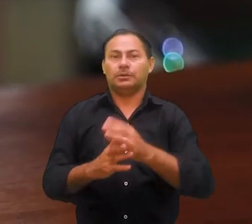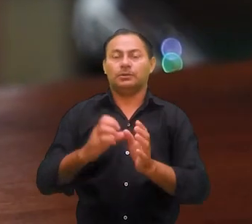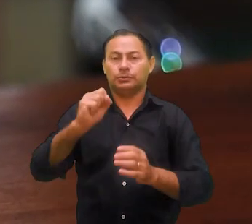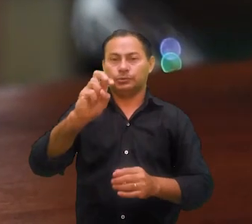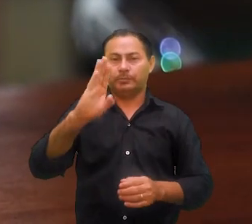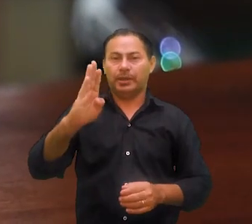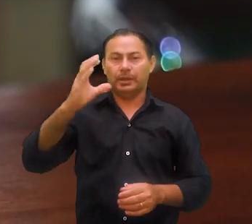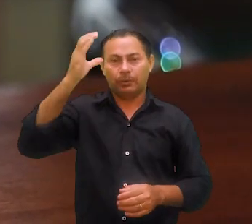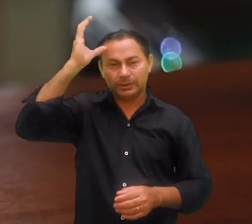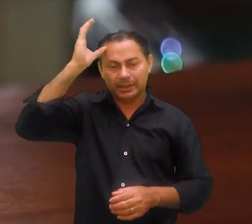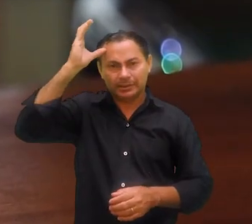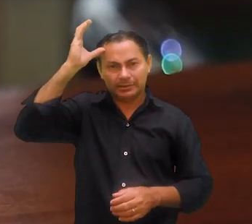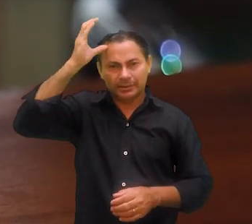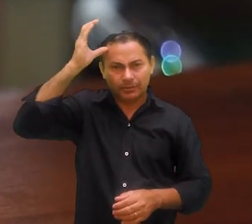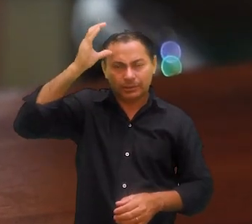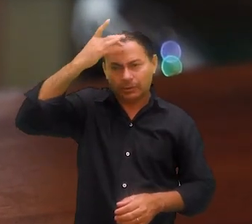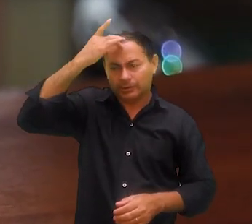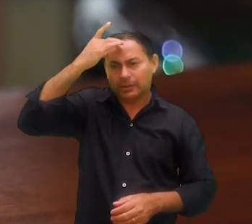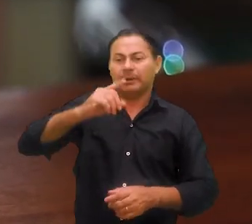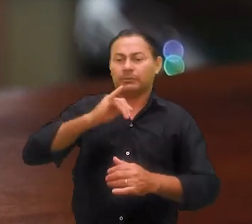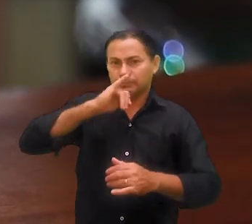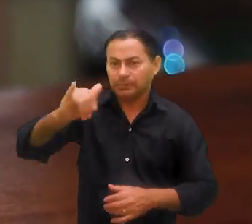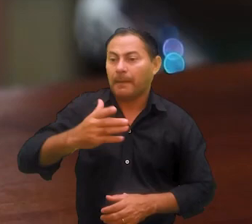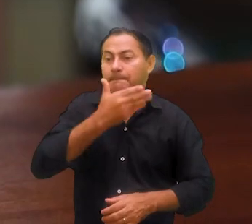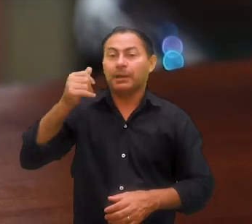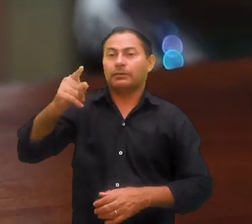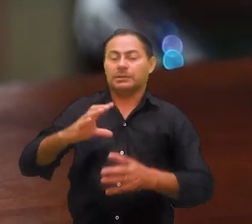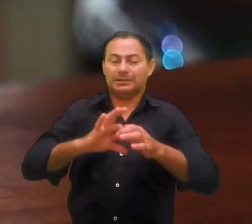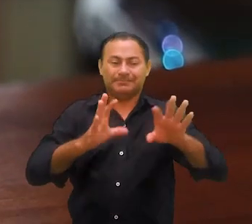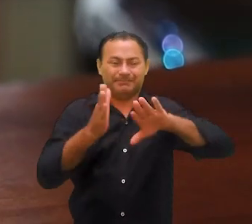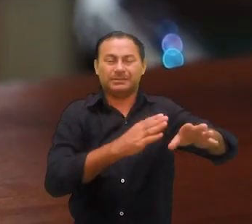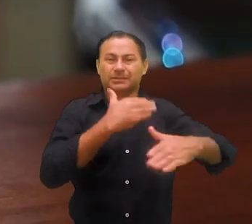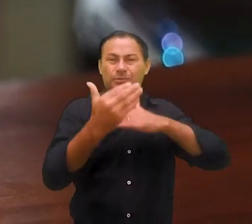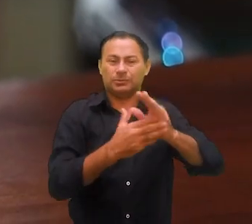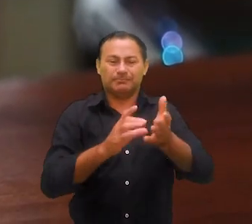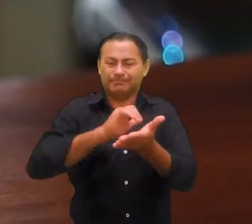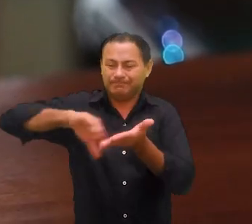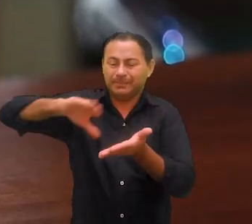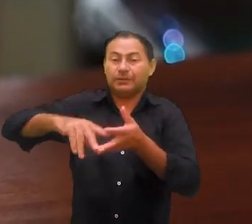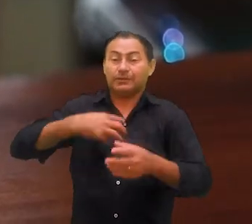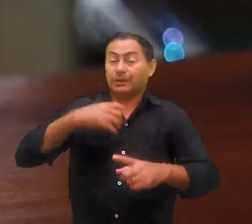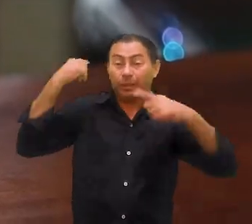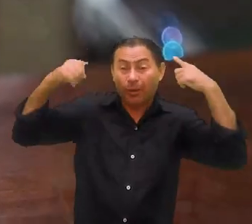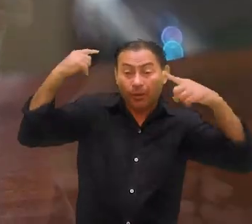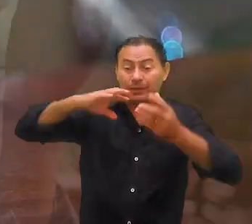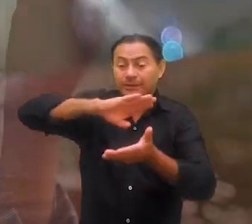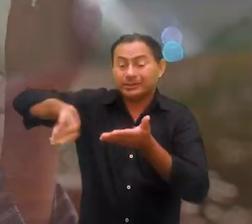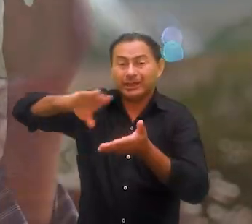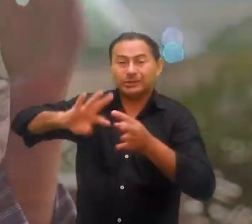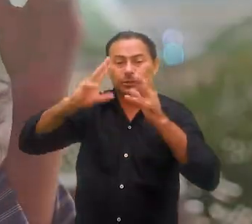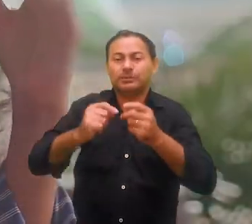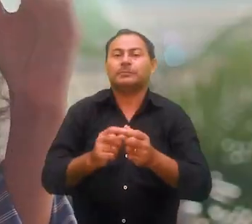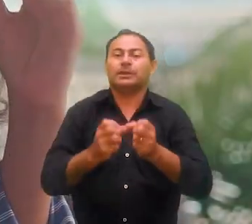isso acontece, o subconsciente manda um aviso para a consciência. É melhor você se livrar de tudo isso porque estou ficando